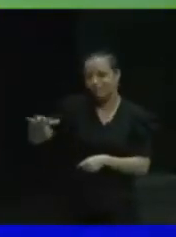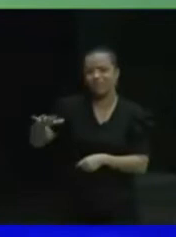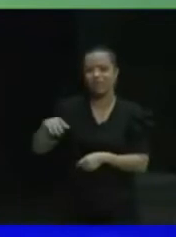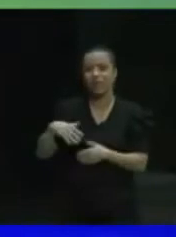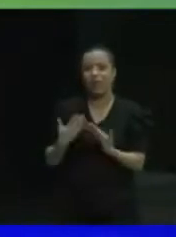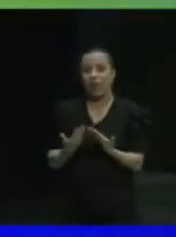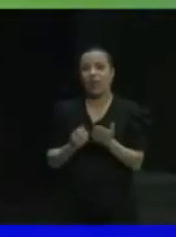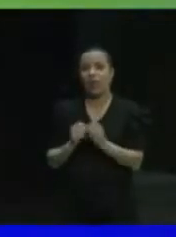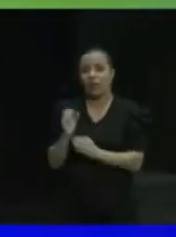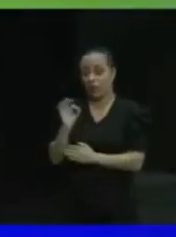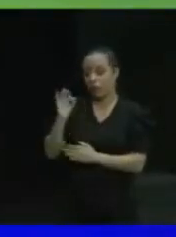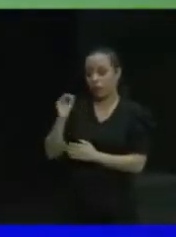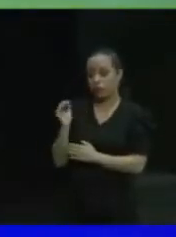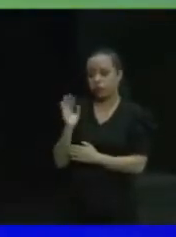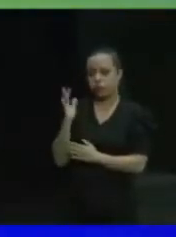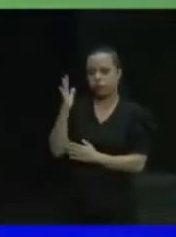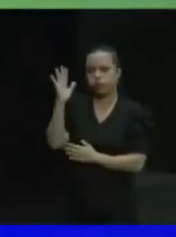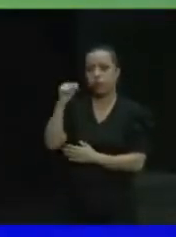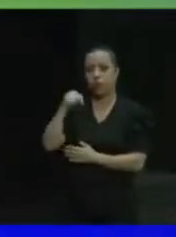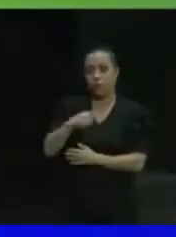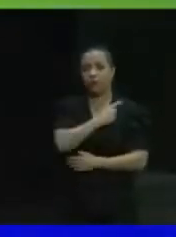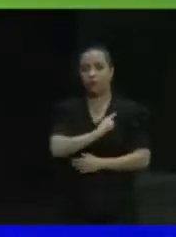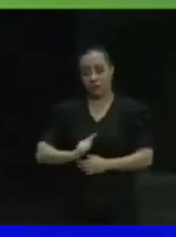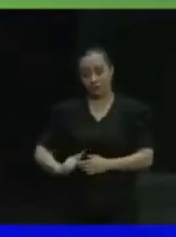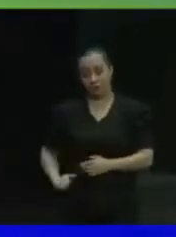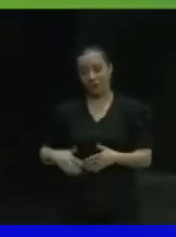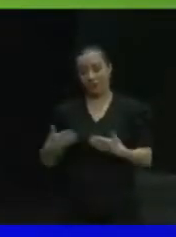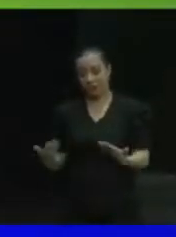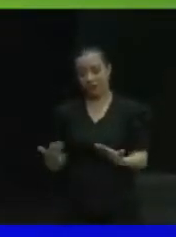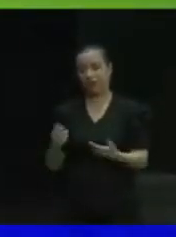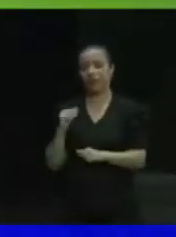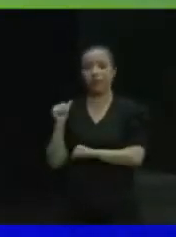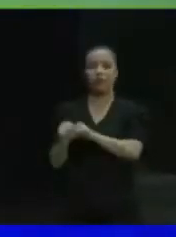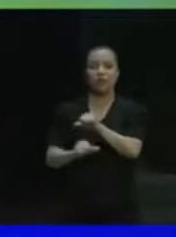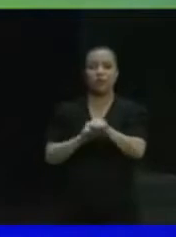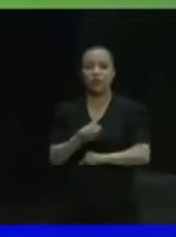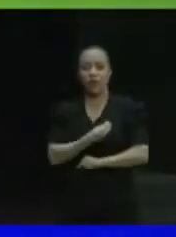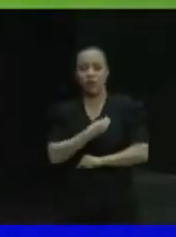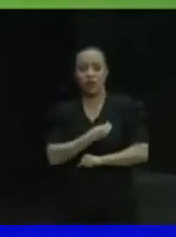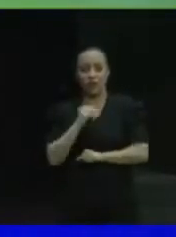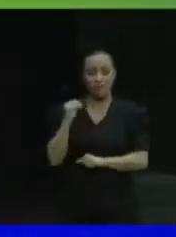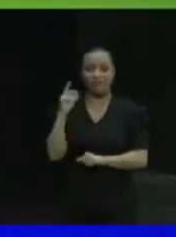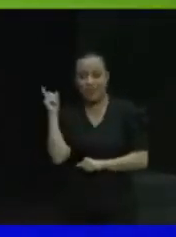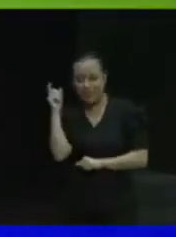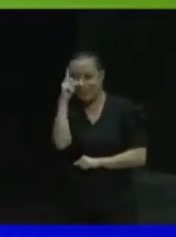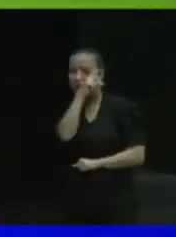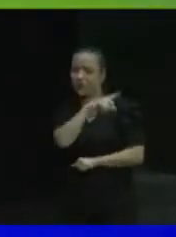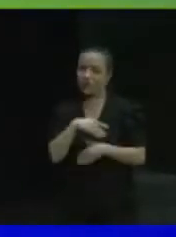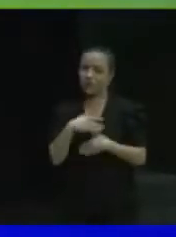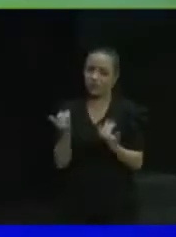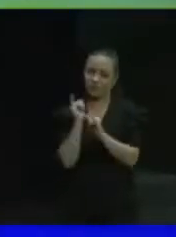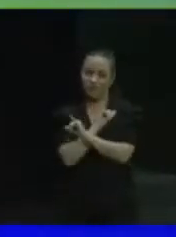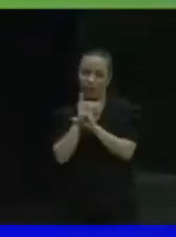subir mais neste governo. E isso vai tornar a vida das pessoas mais difícil. Não digo